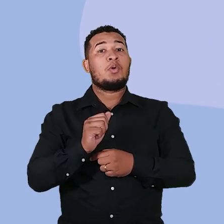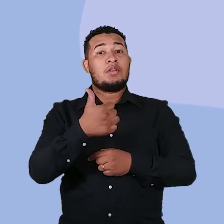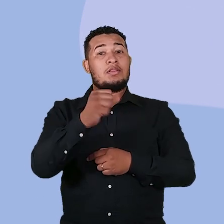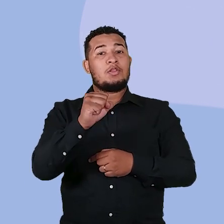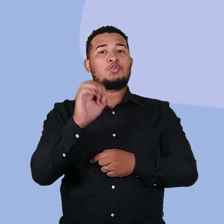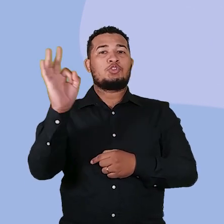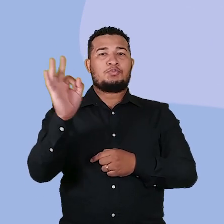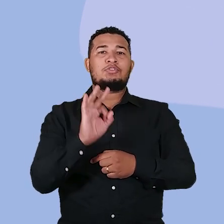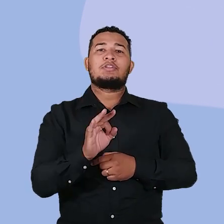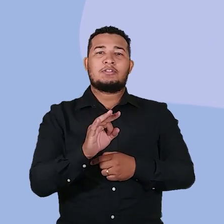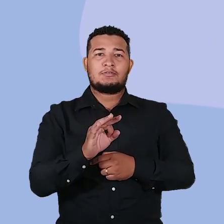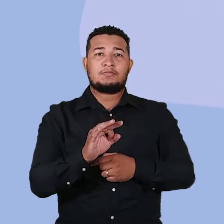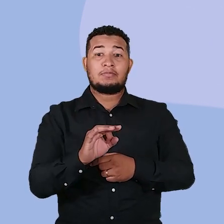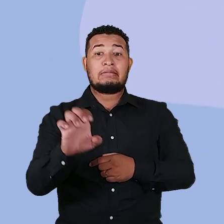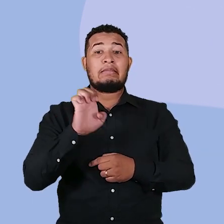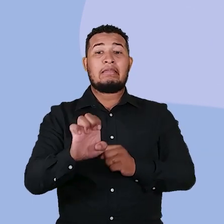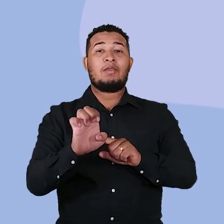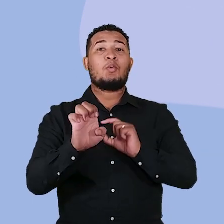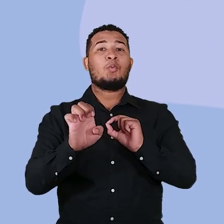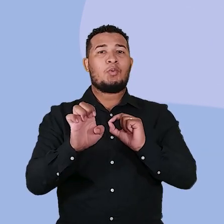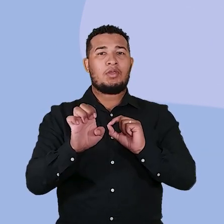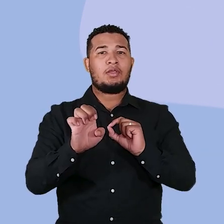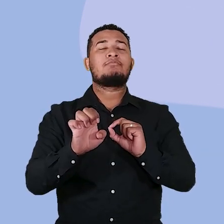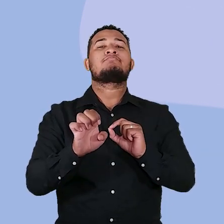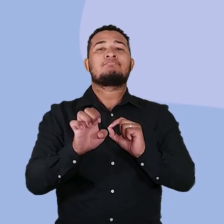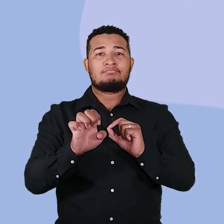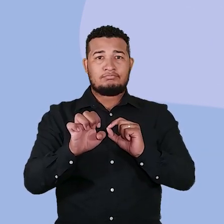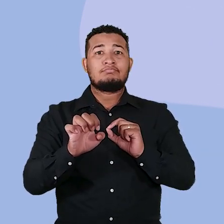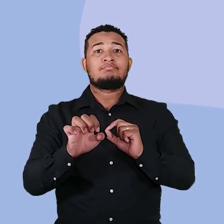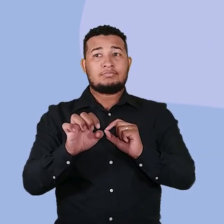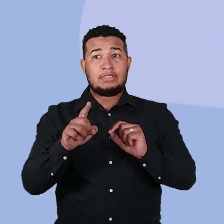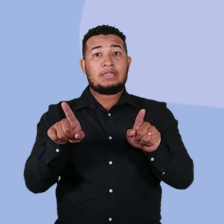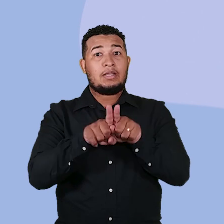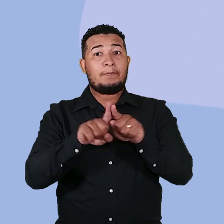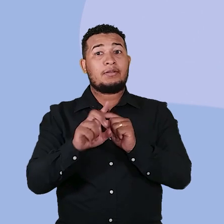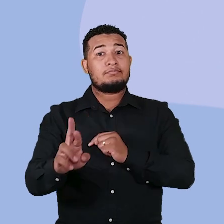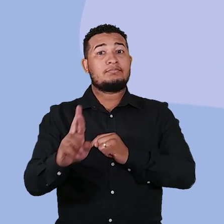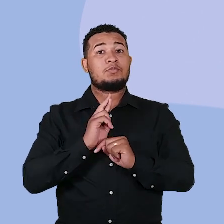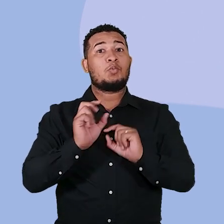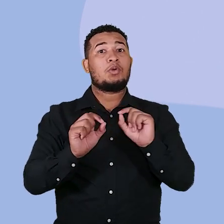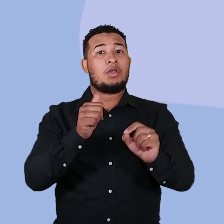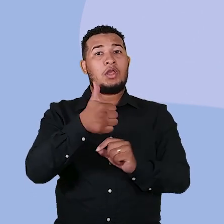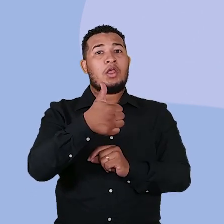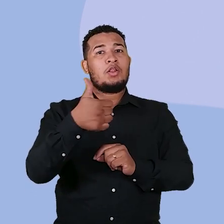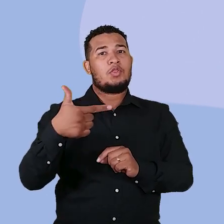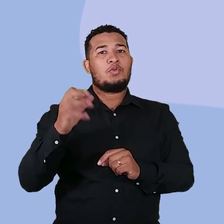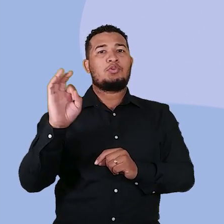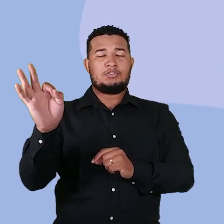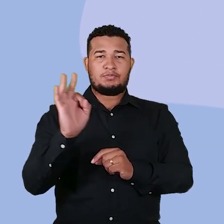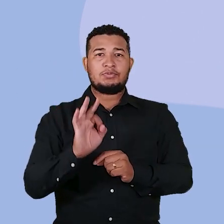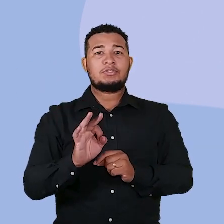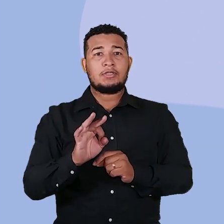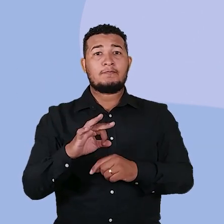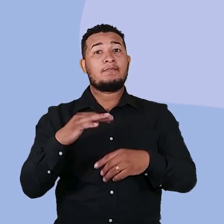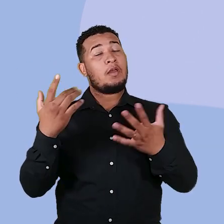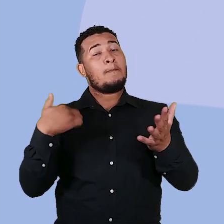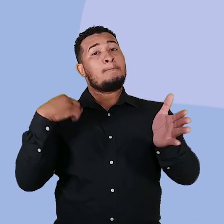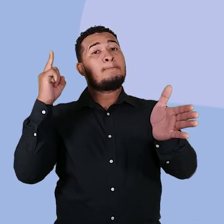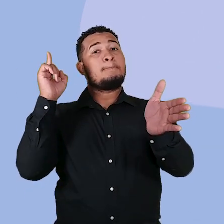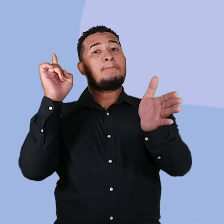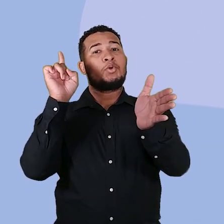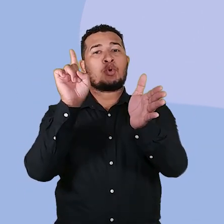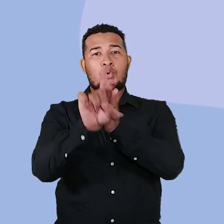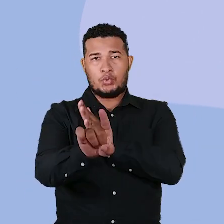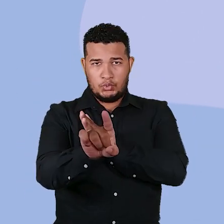o mesmo processo e dezoito por cento e a letra apple ou mesmo processo vai achar doze